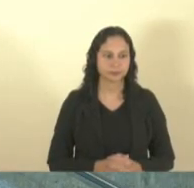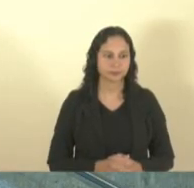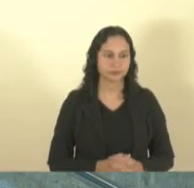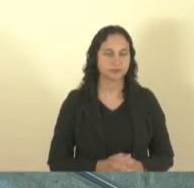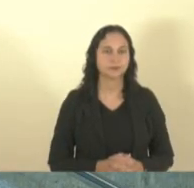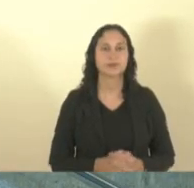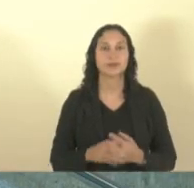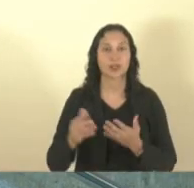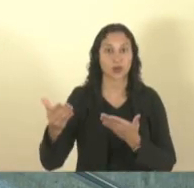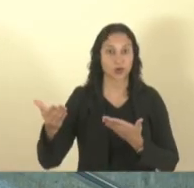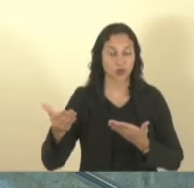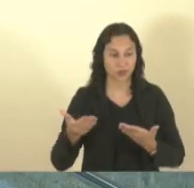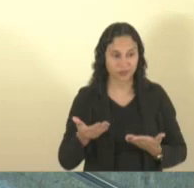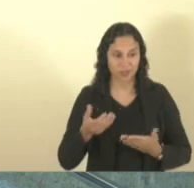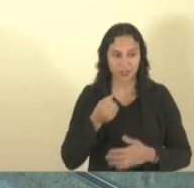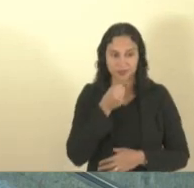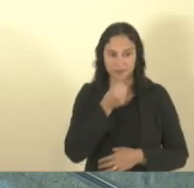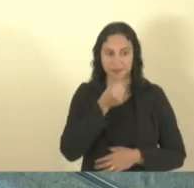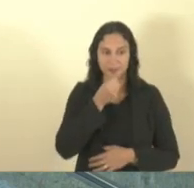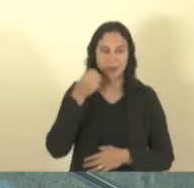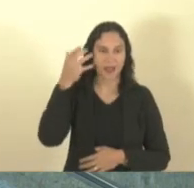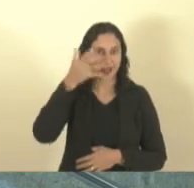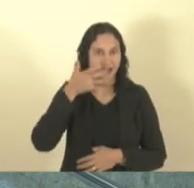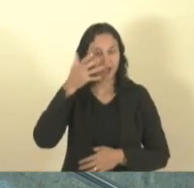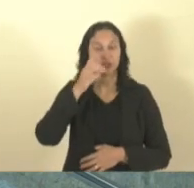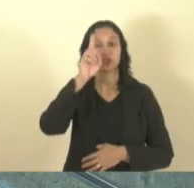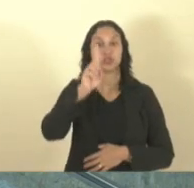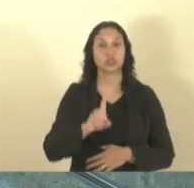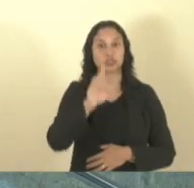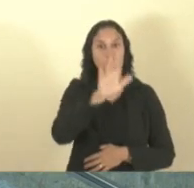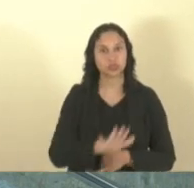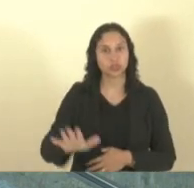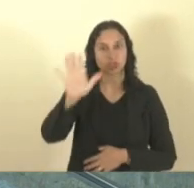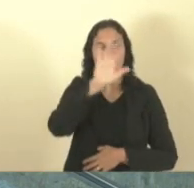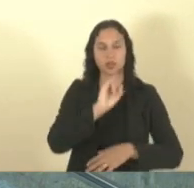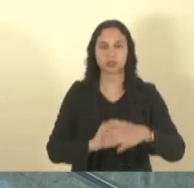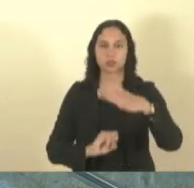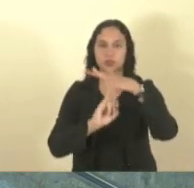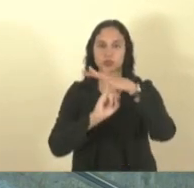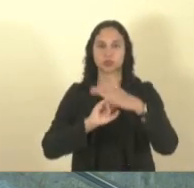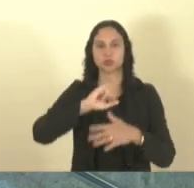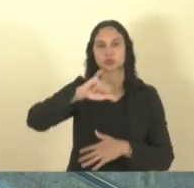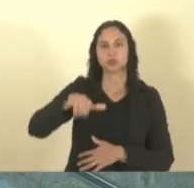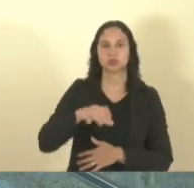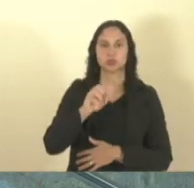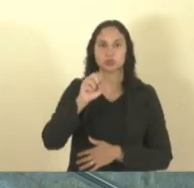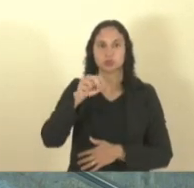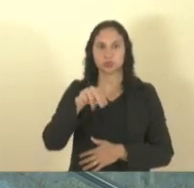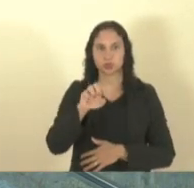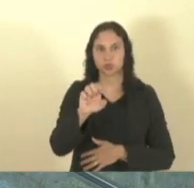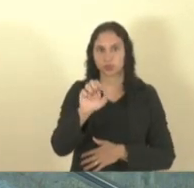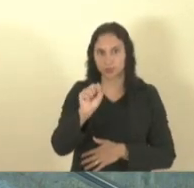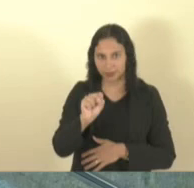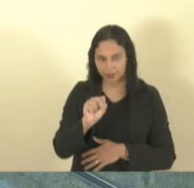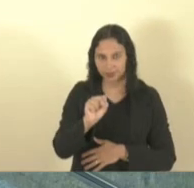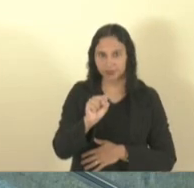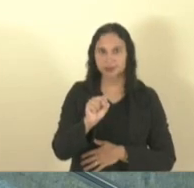É convidado a fazer uso da palavra o diretor-geral do Instituto Jones dos Santos Neves, Pablo Lira.